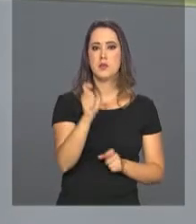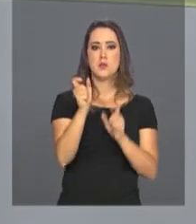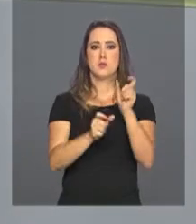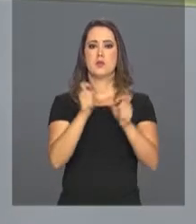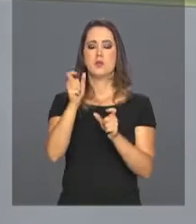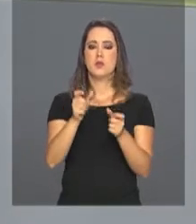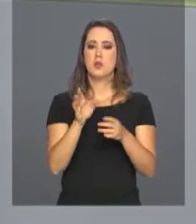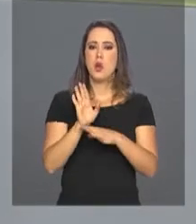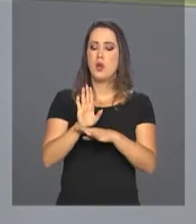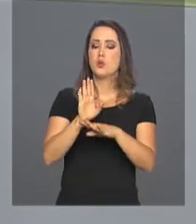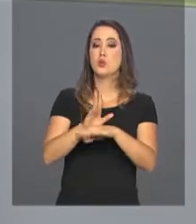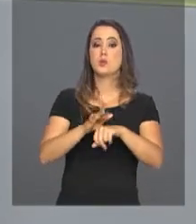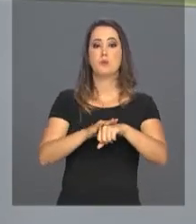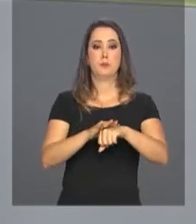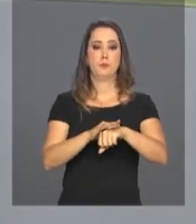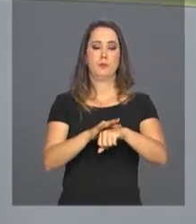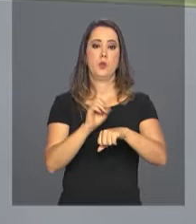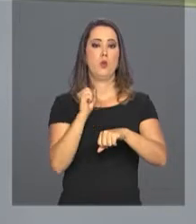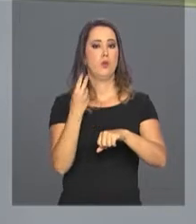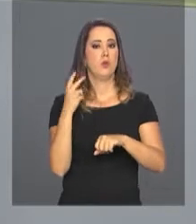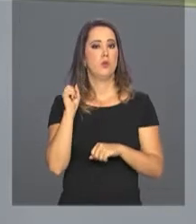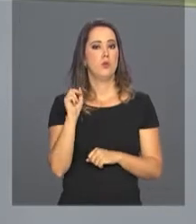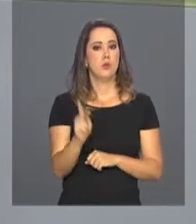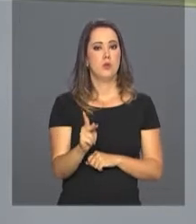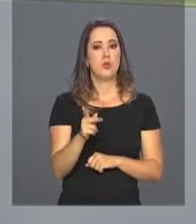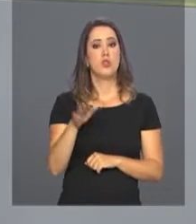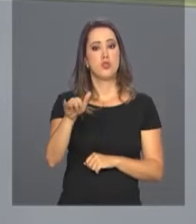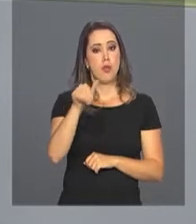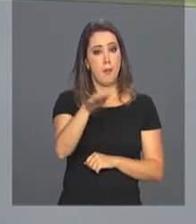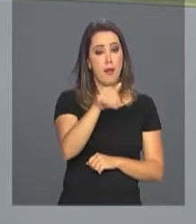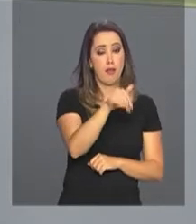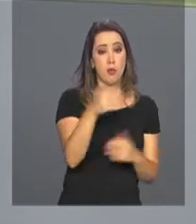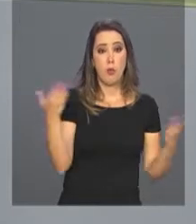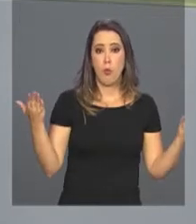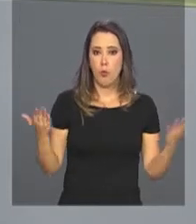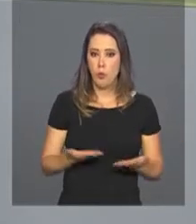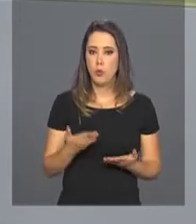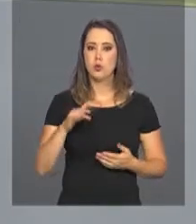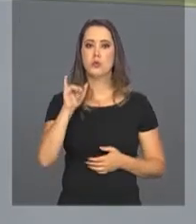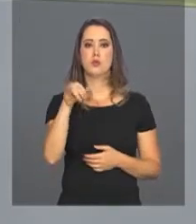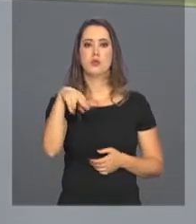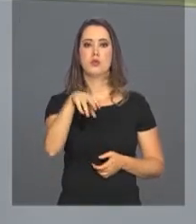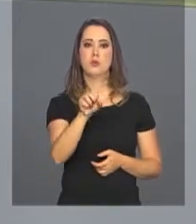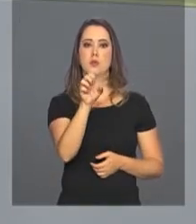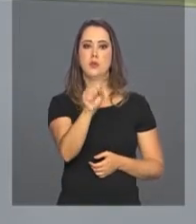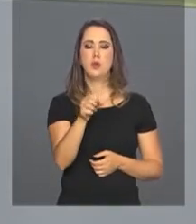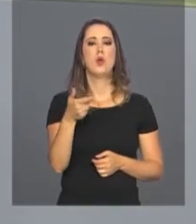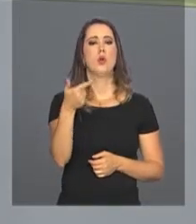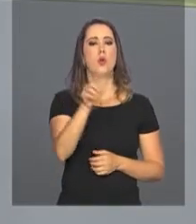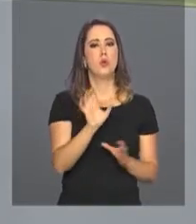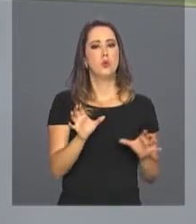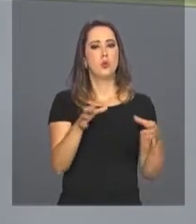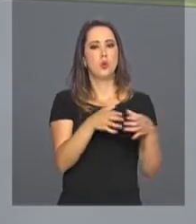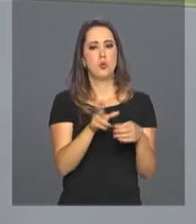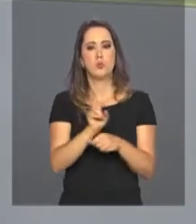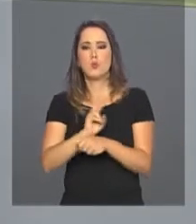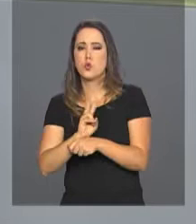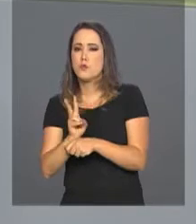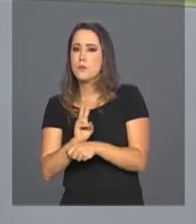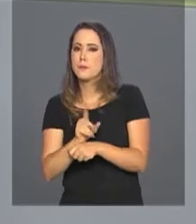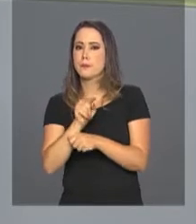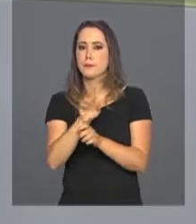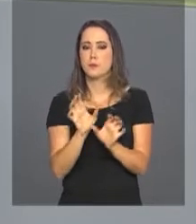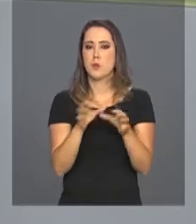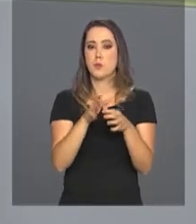que recebem auxílio-doença ou aposentadoria foram convocadas hoje pelo inss em mais uma etapa do pente fino nos